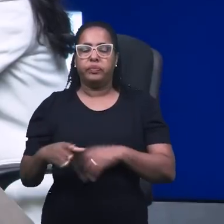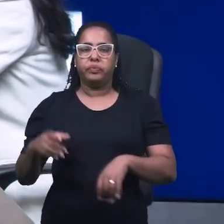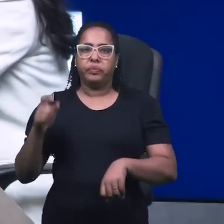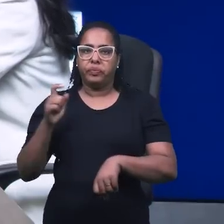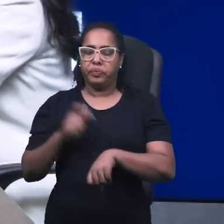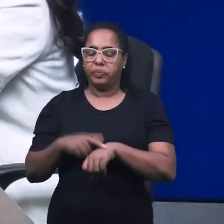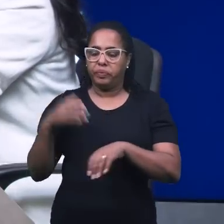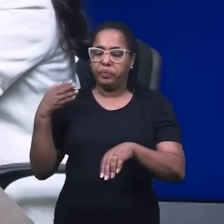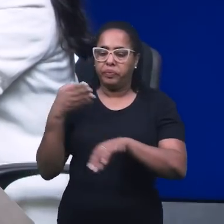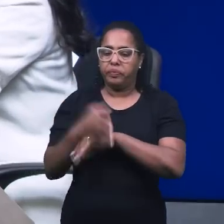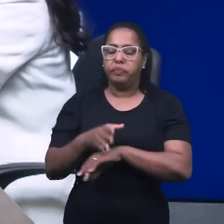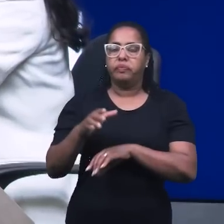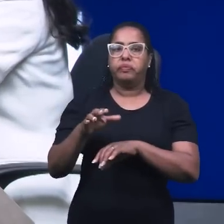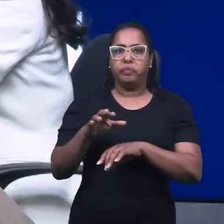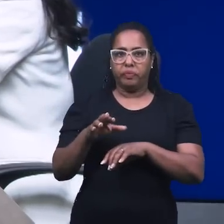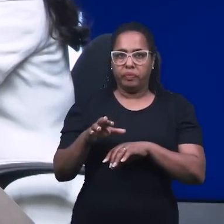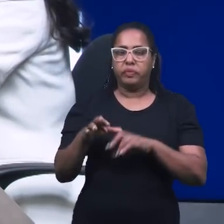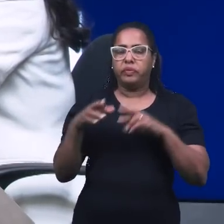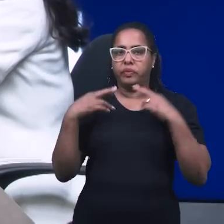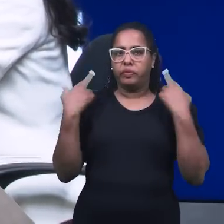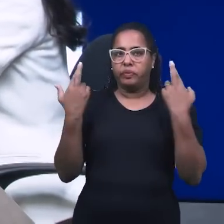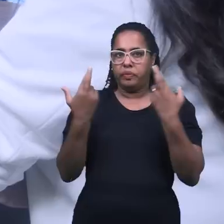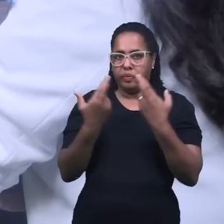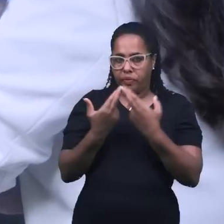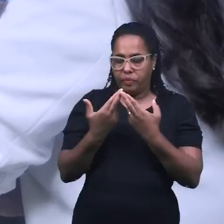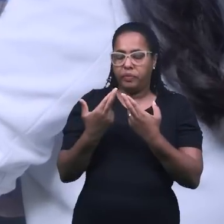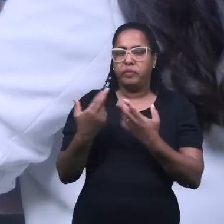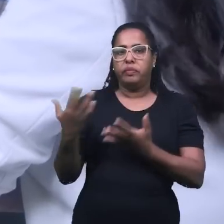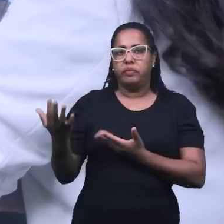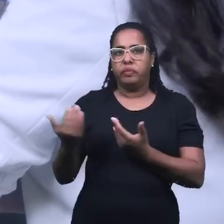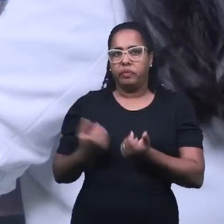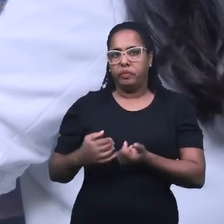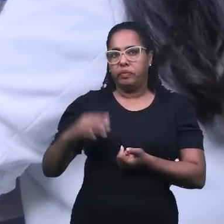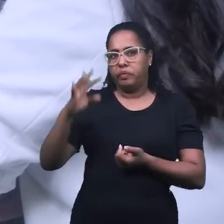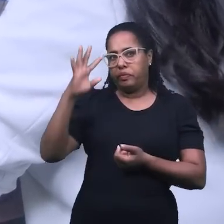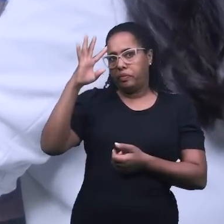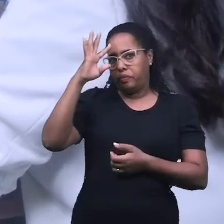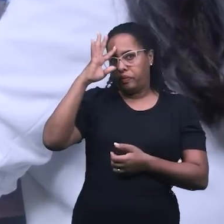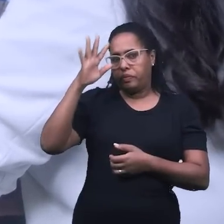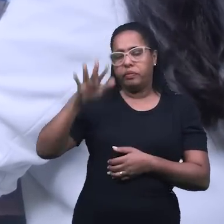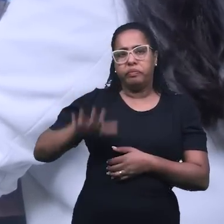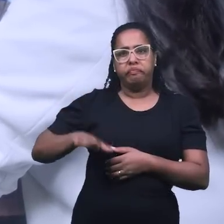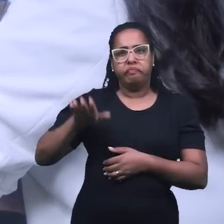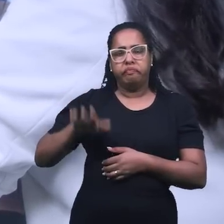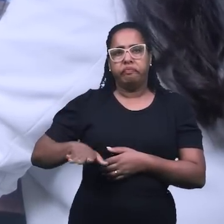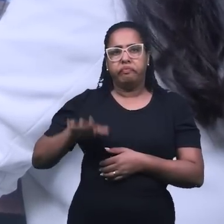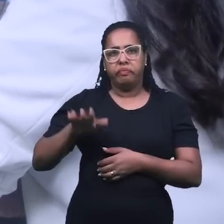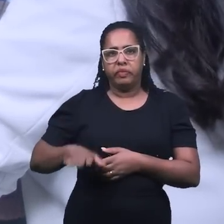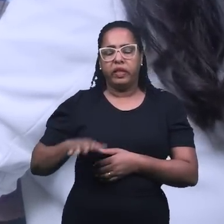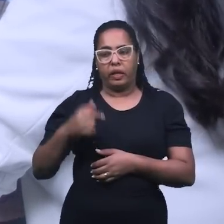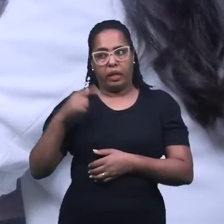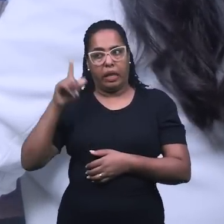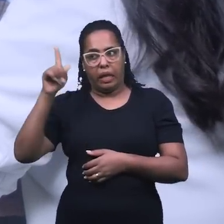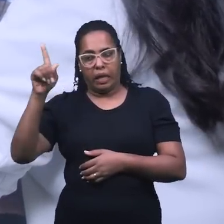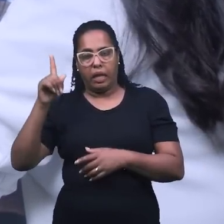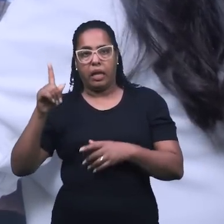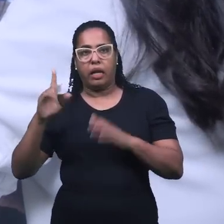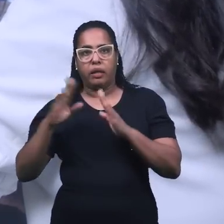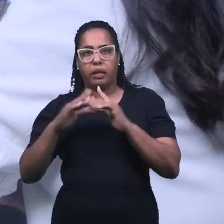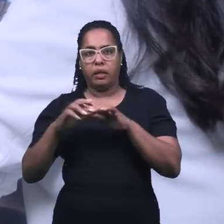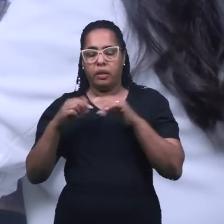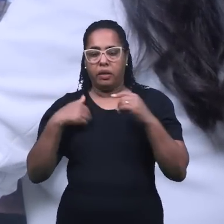reunião de senhoras. Naquela época, a reunião de senhoras era à tarde, né? Na quarta-feira à tarde, na igreja que eu